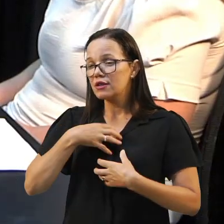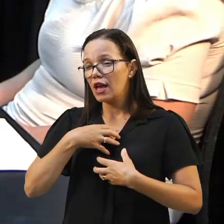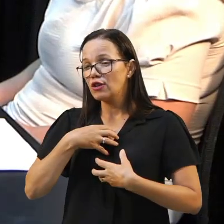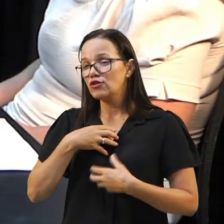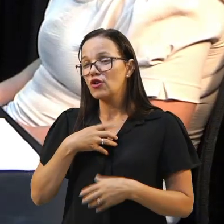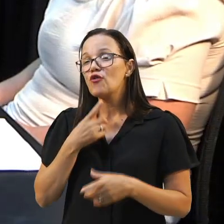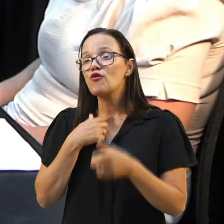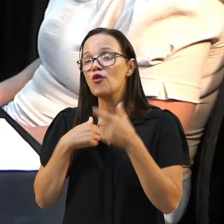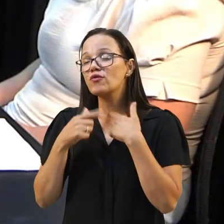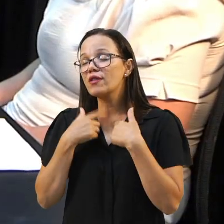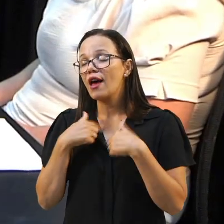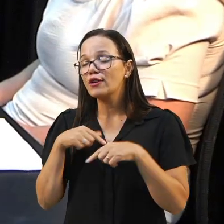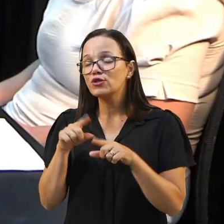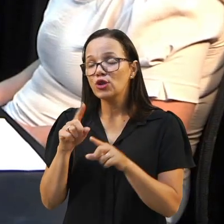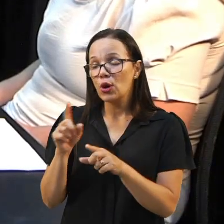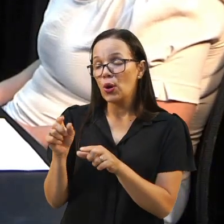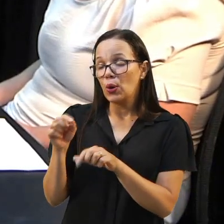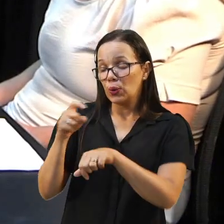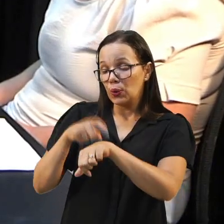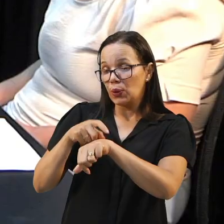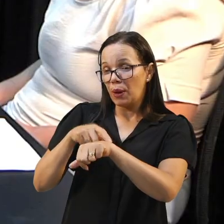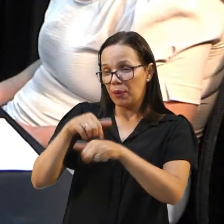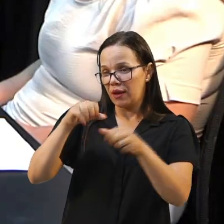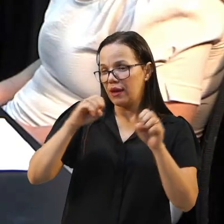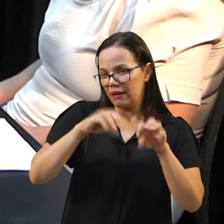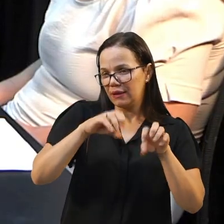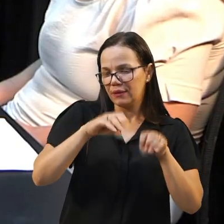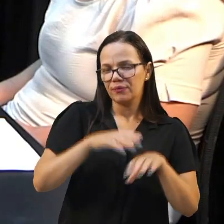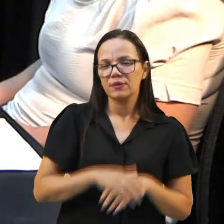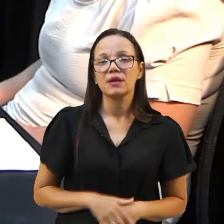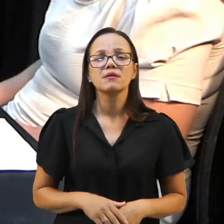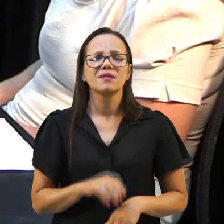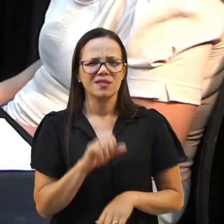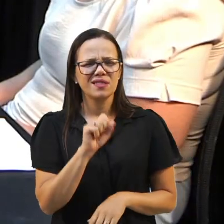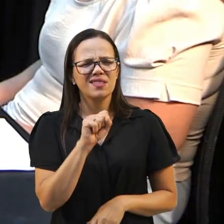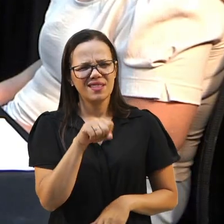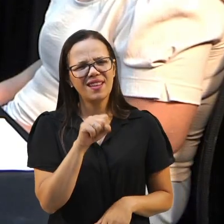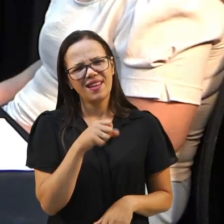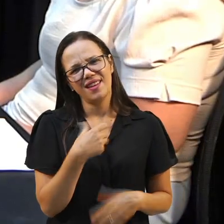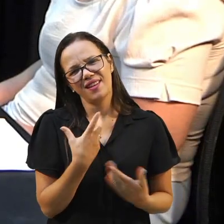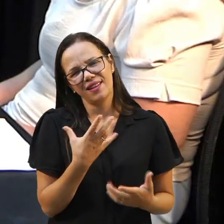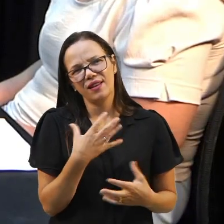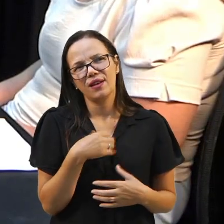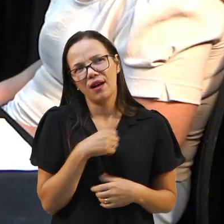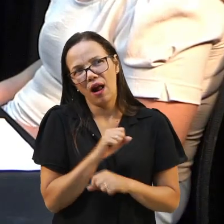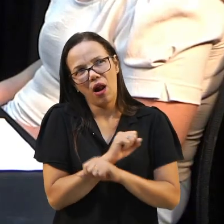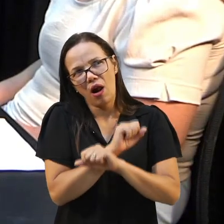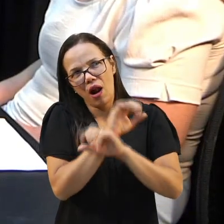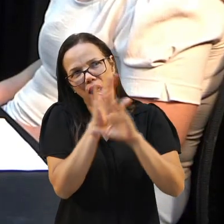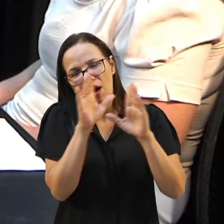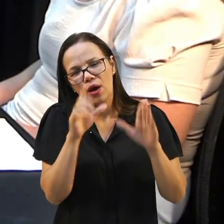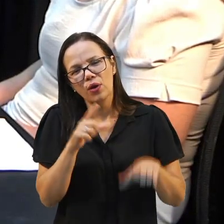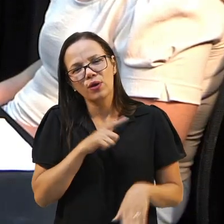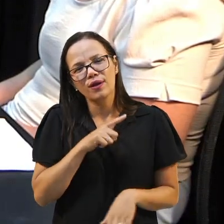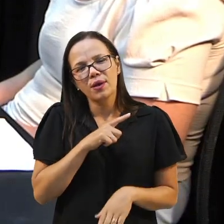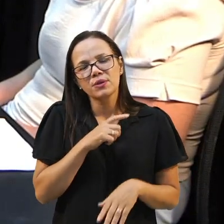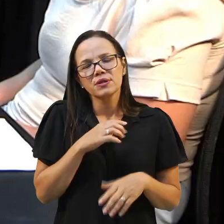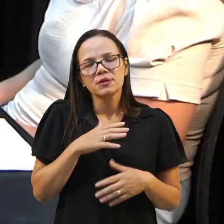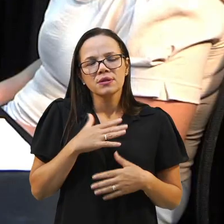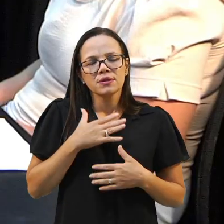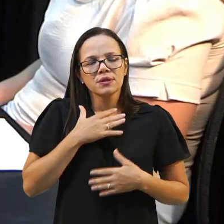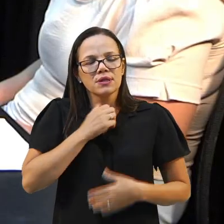aula? Olha, é claro que dá um sentimento, né, de uma saudade,